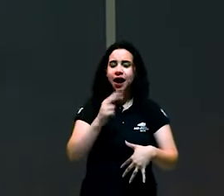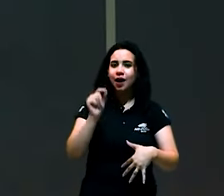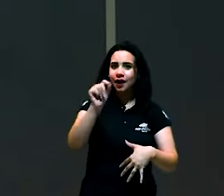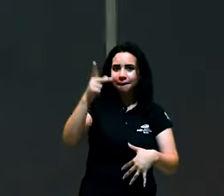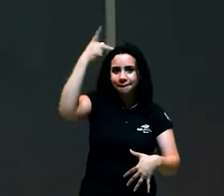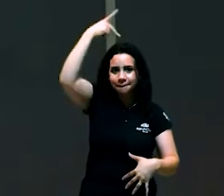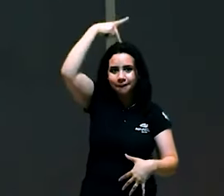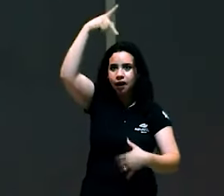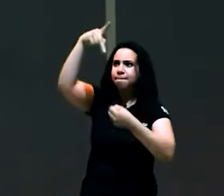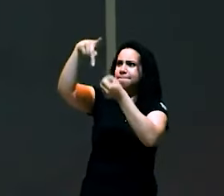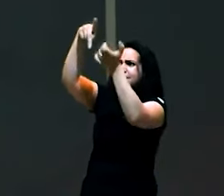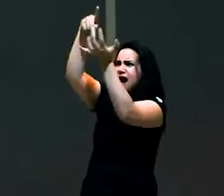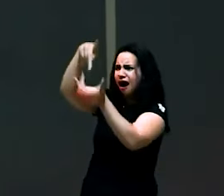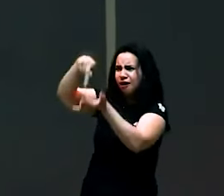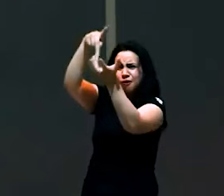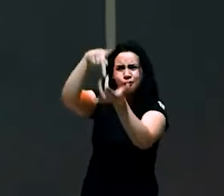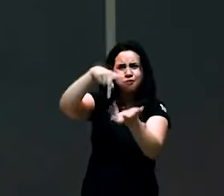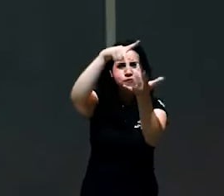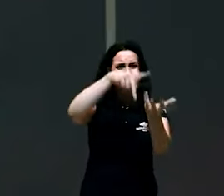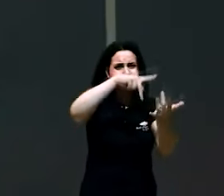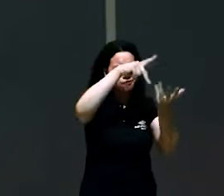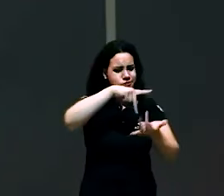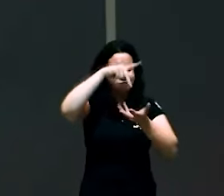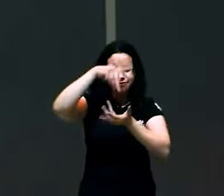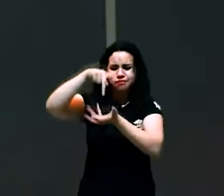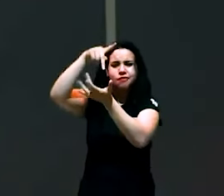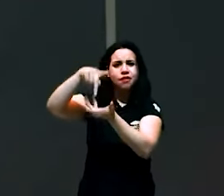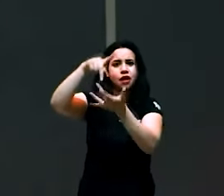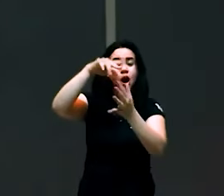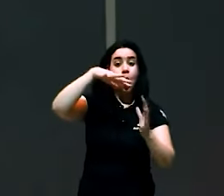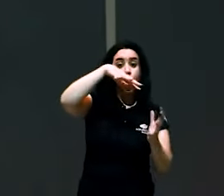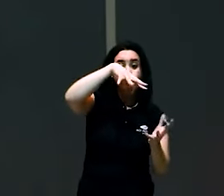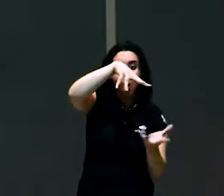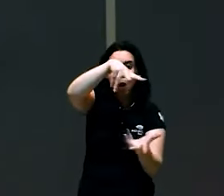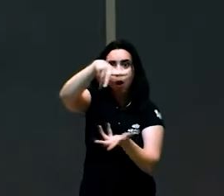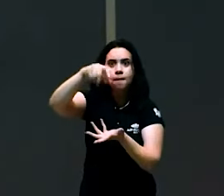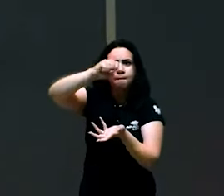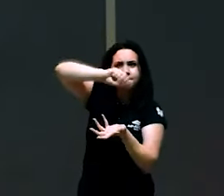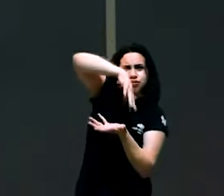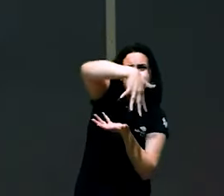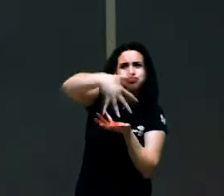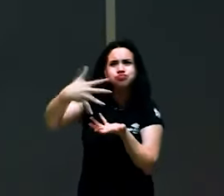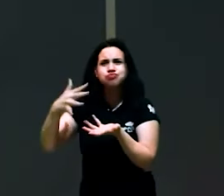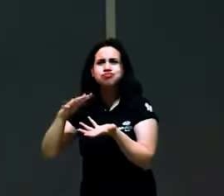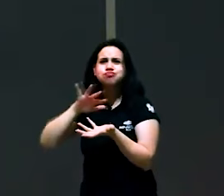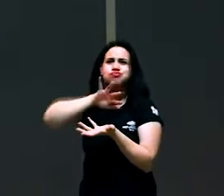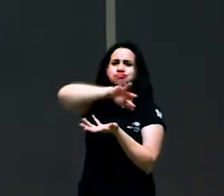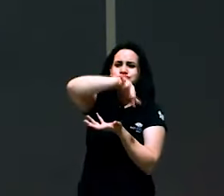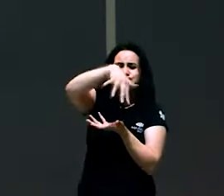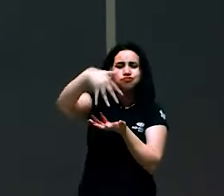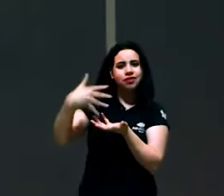ser espalhado por todo o rincão do mundo, até o ponto que em Azusa